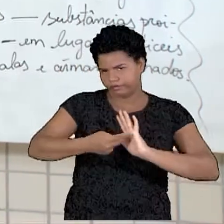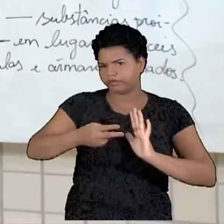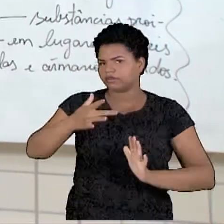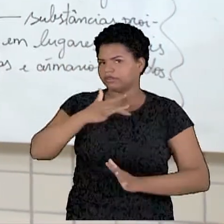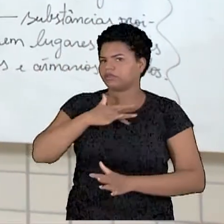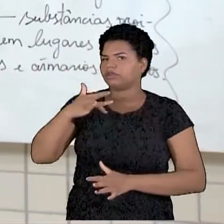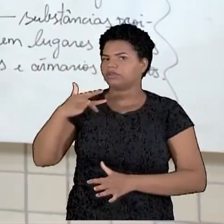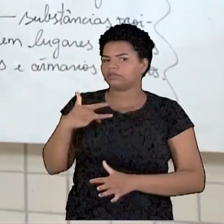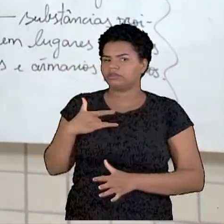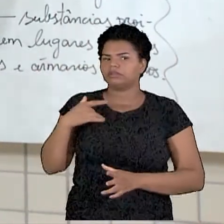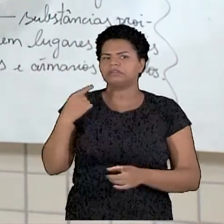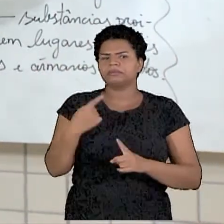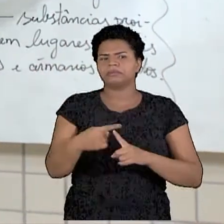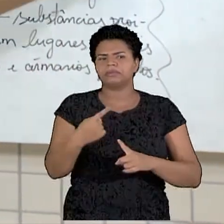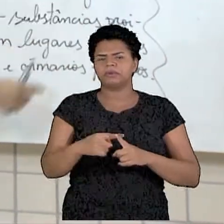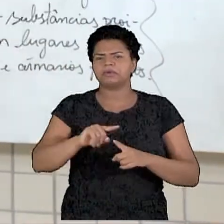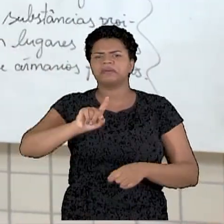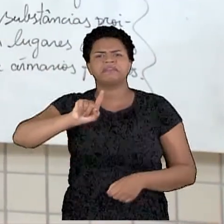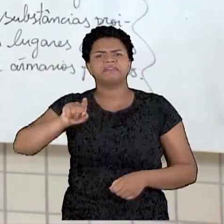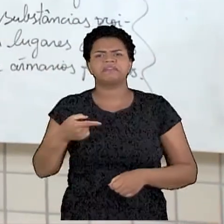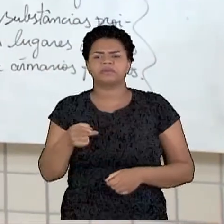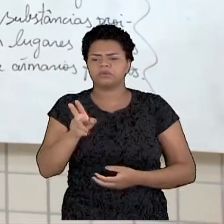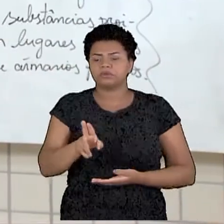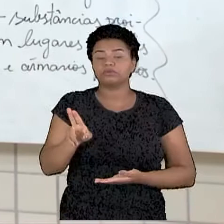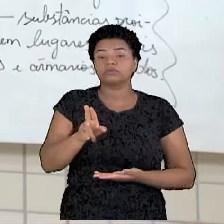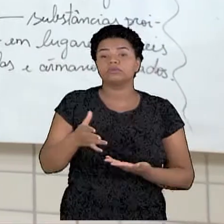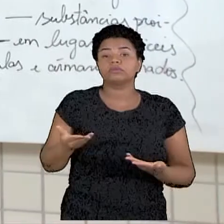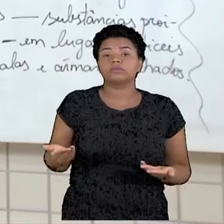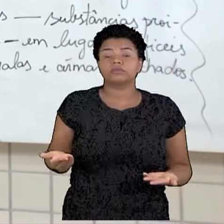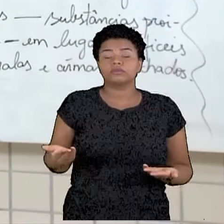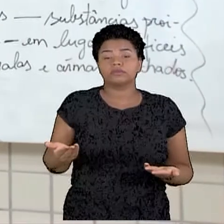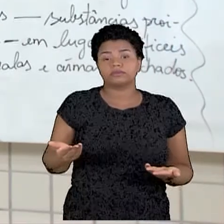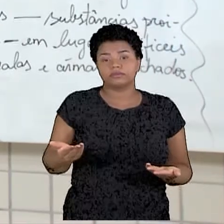Saúde. Por que eu usei essas vírgulas aqui?